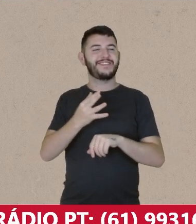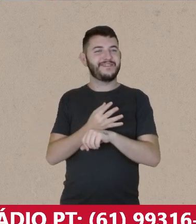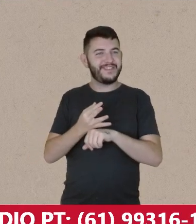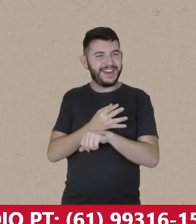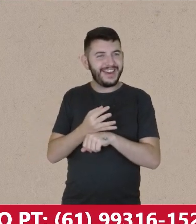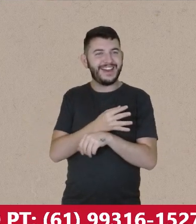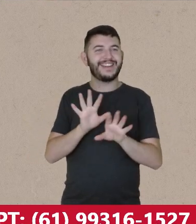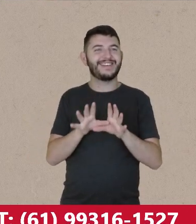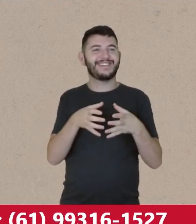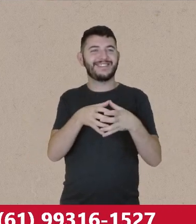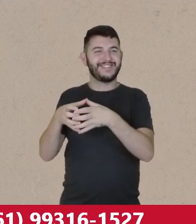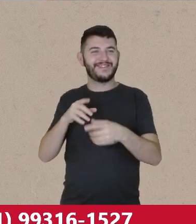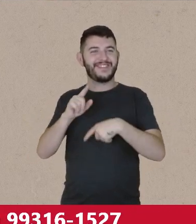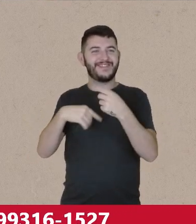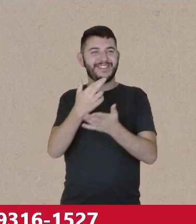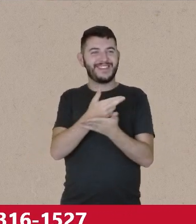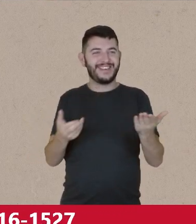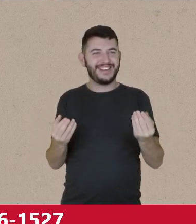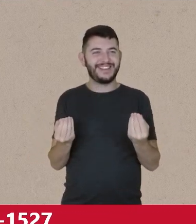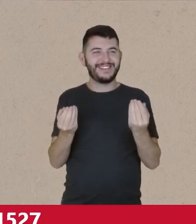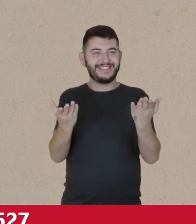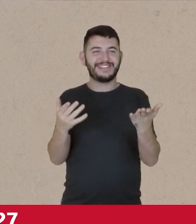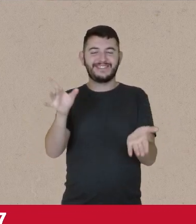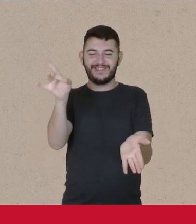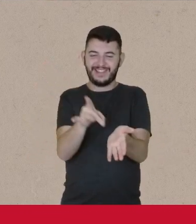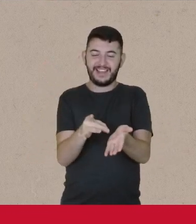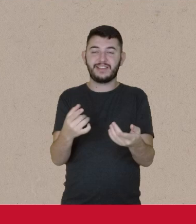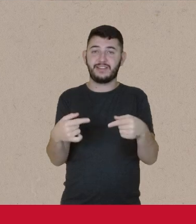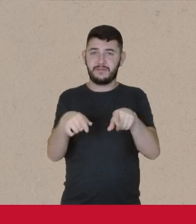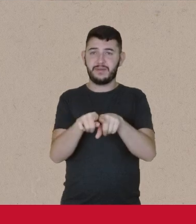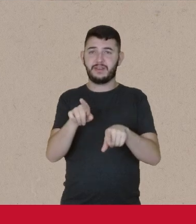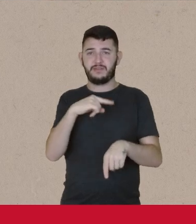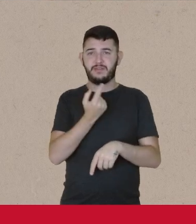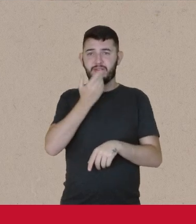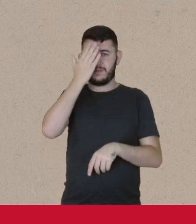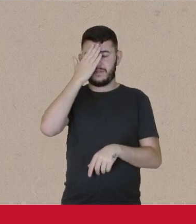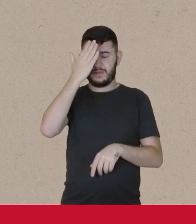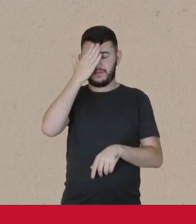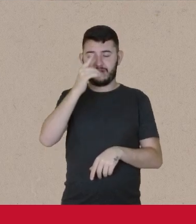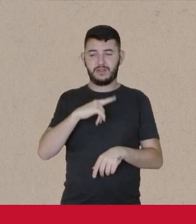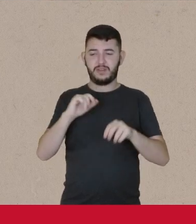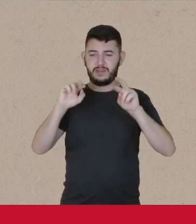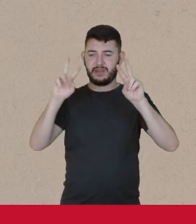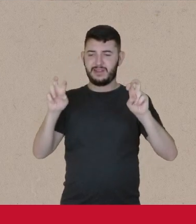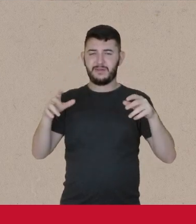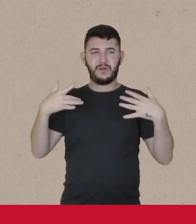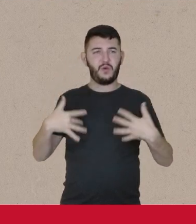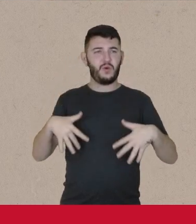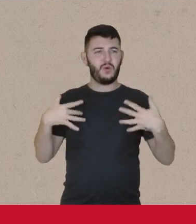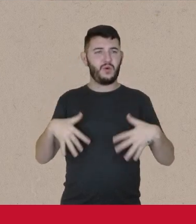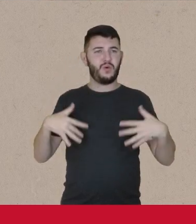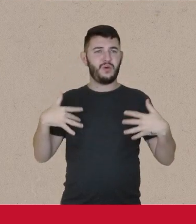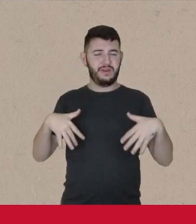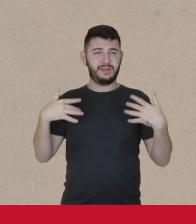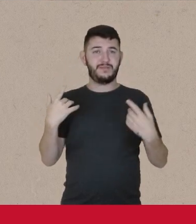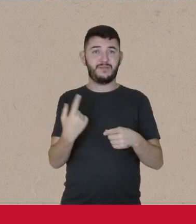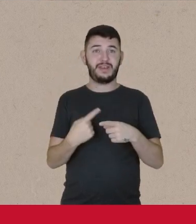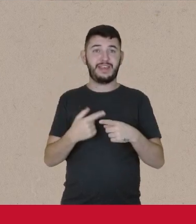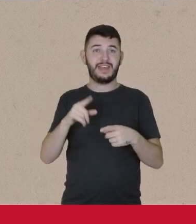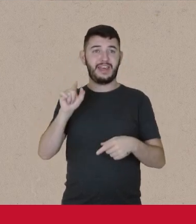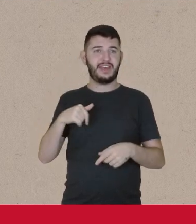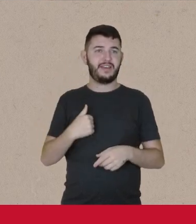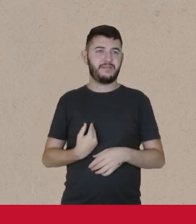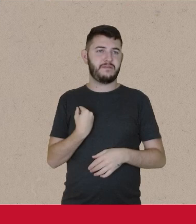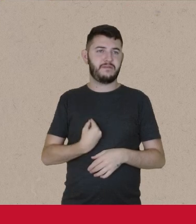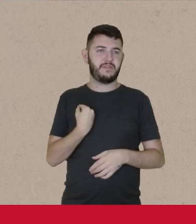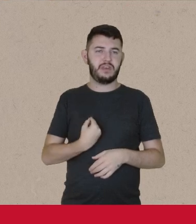entrega desse relatório. Foi bastante... Porque é isso, né? Nós estamos lidando com um tema árido, porque trata-se de